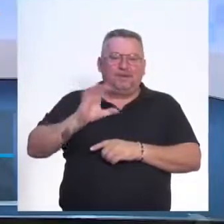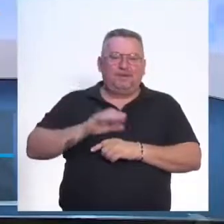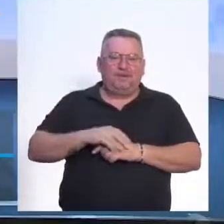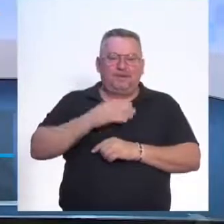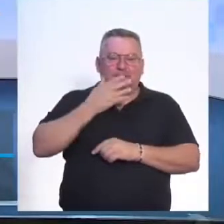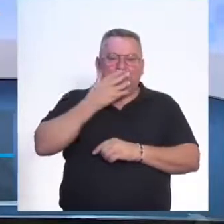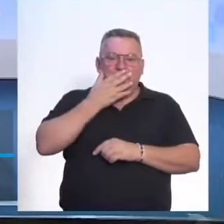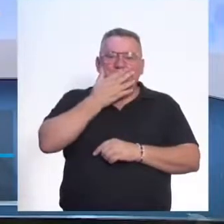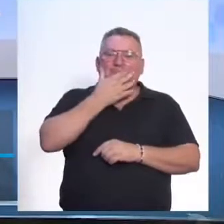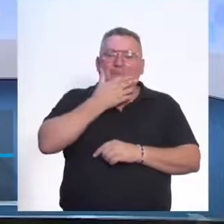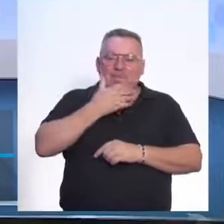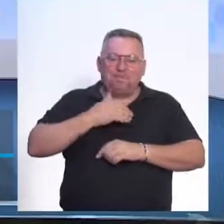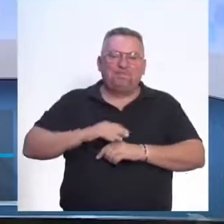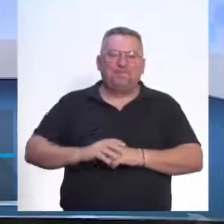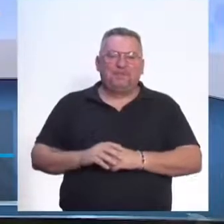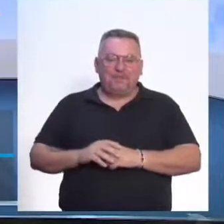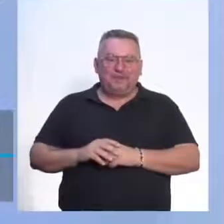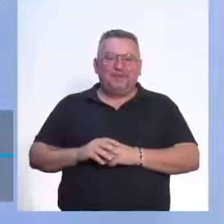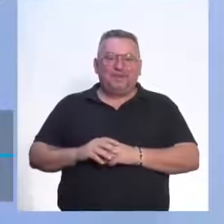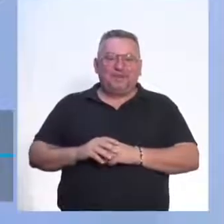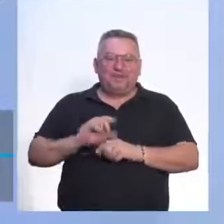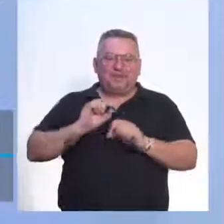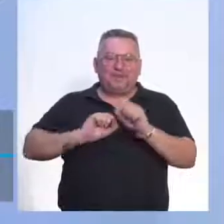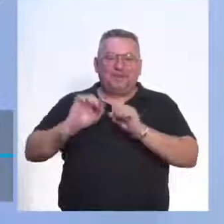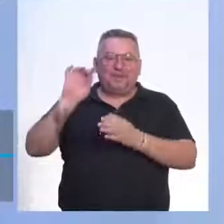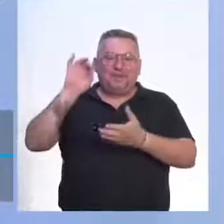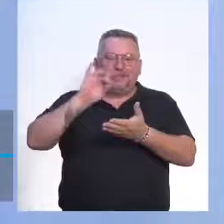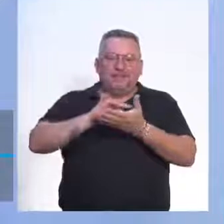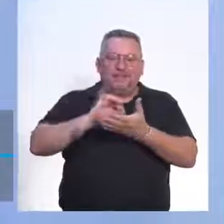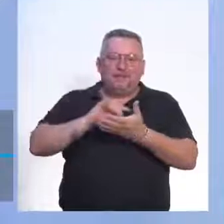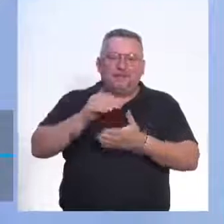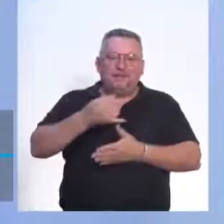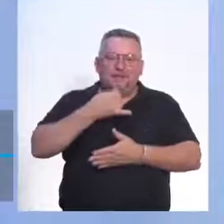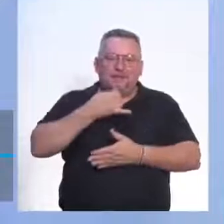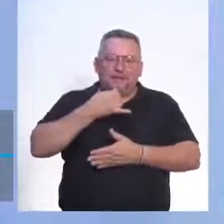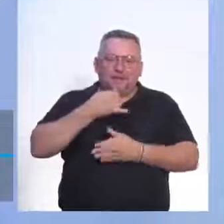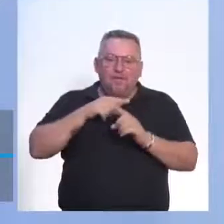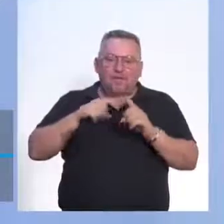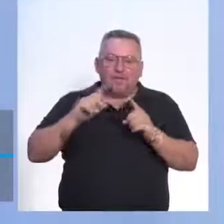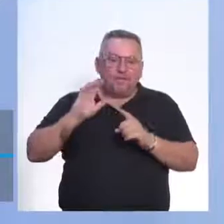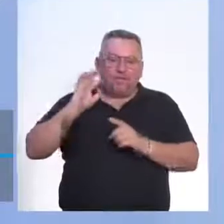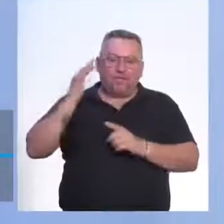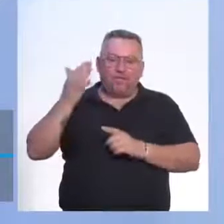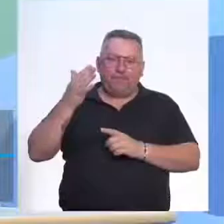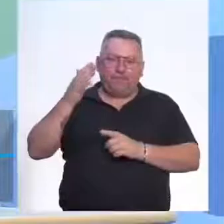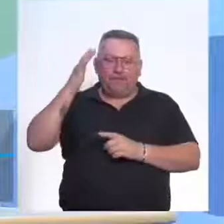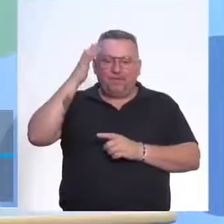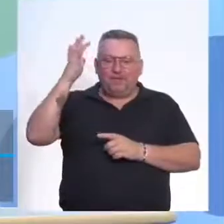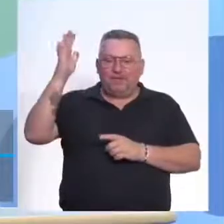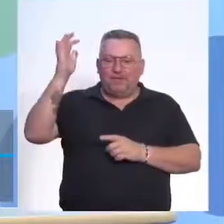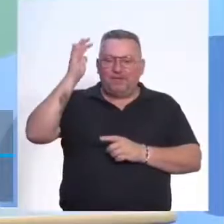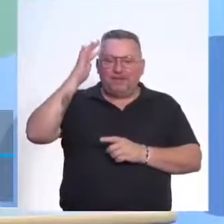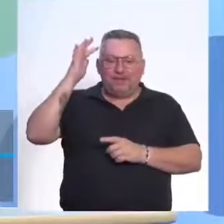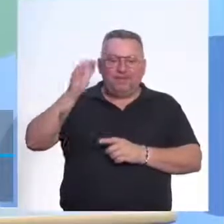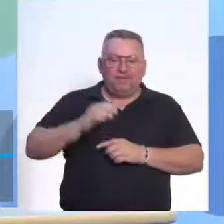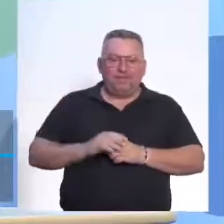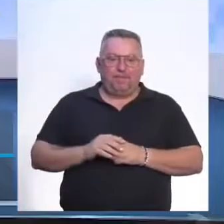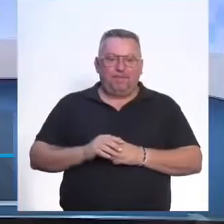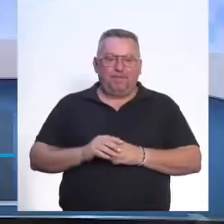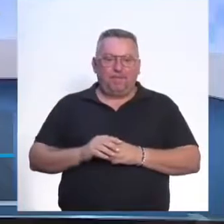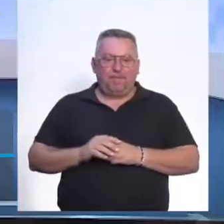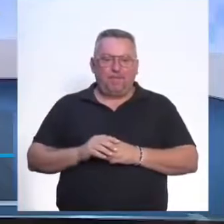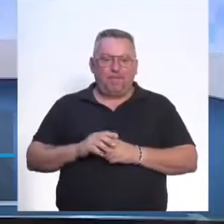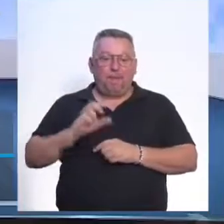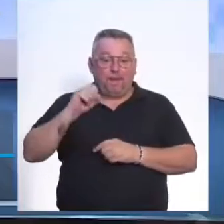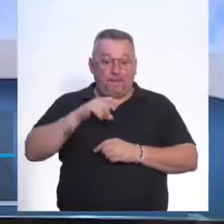chato. Muito chato. Chato, que triste. Realmente, muito triste, mas isso não acontecia. É fantasia, né? É fantasia. Fantasia. Olha só,